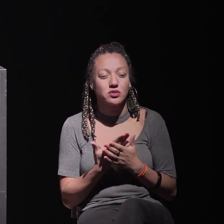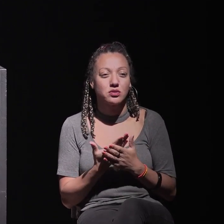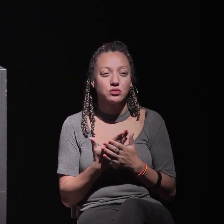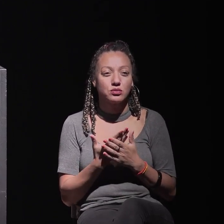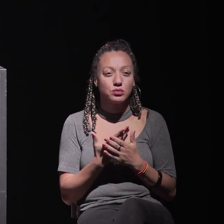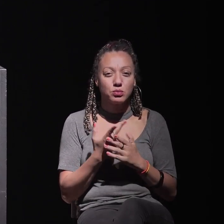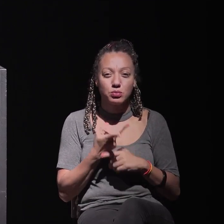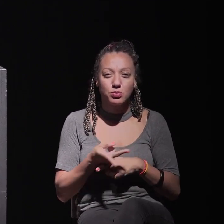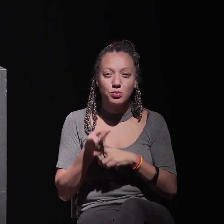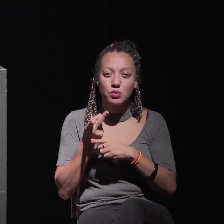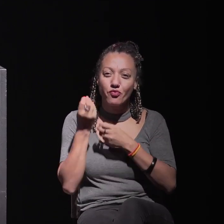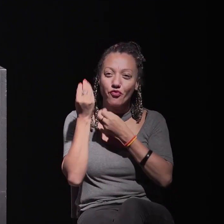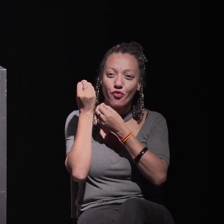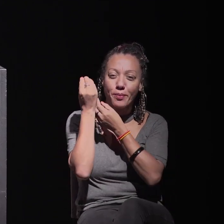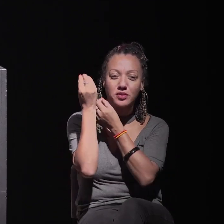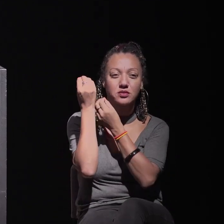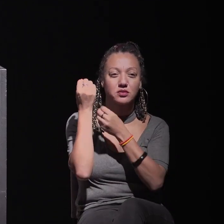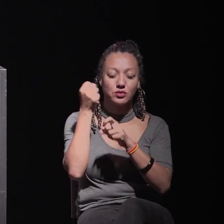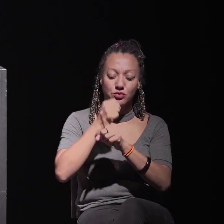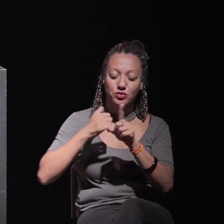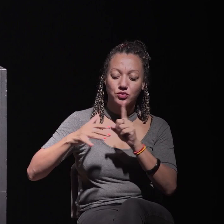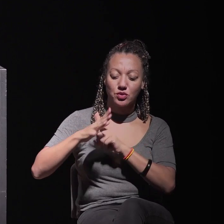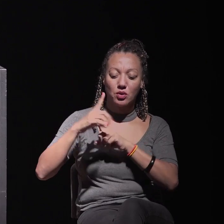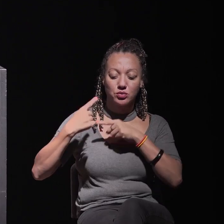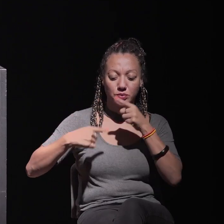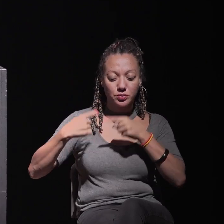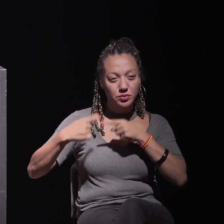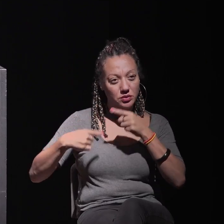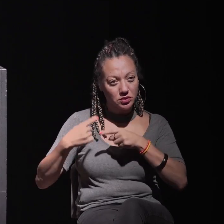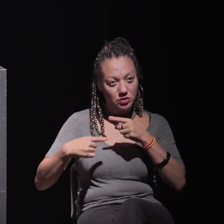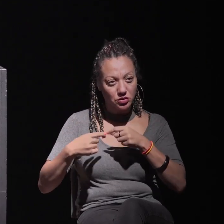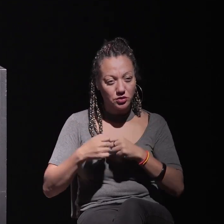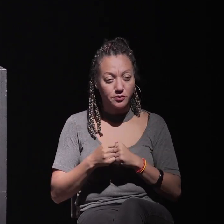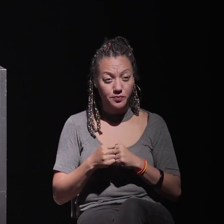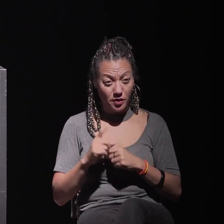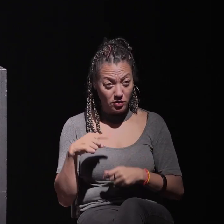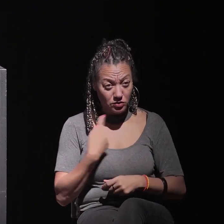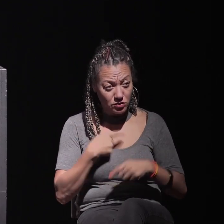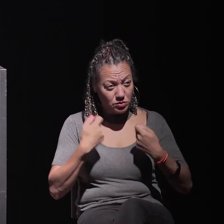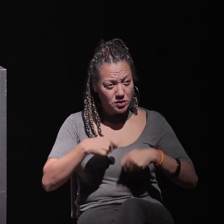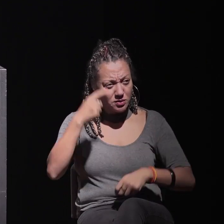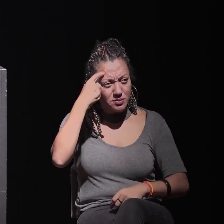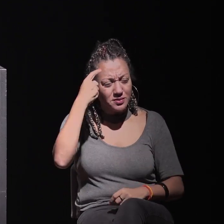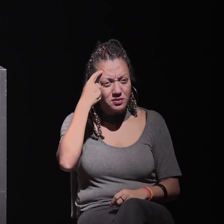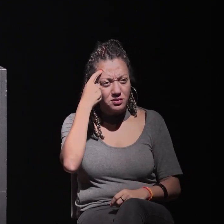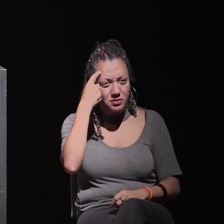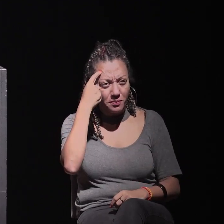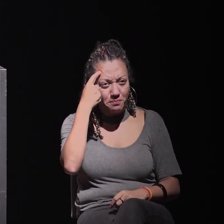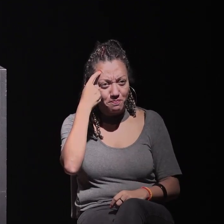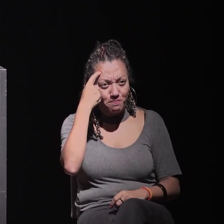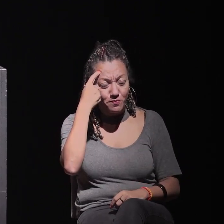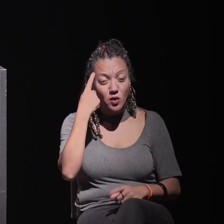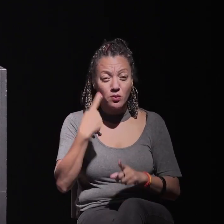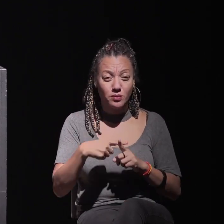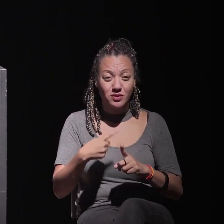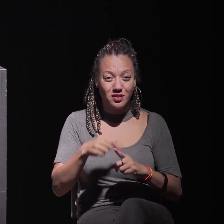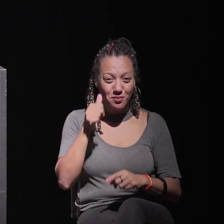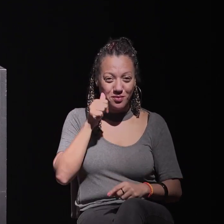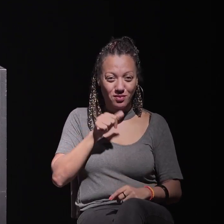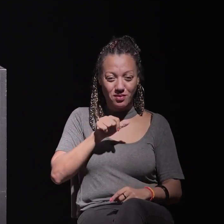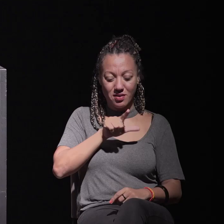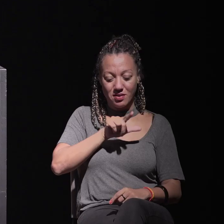sempre pensar como é que a gente pode avançar de construções como essas que a Lélia nos deixou,